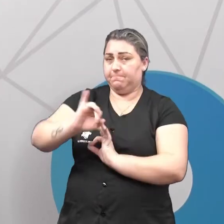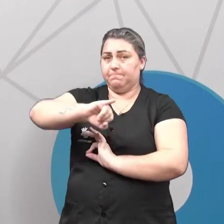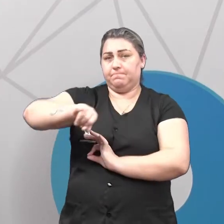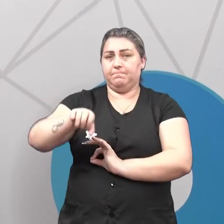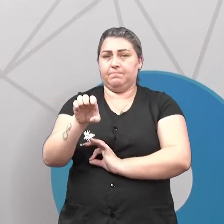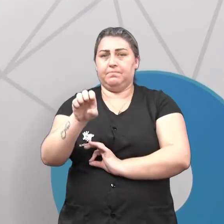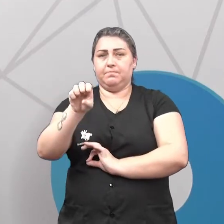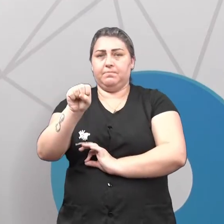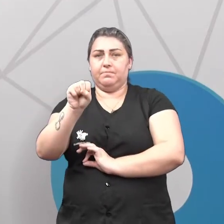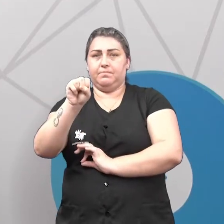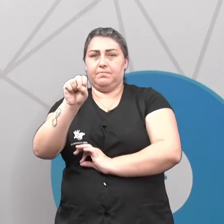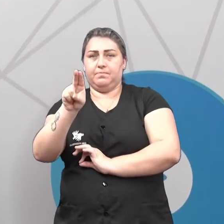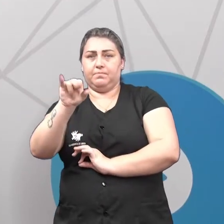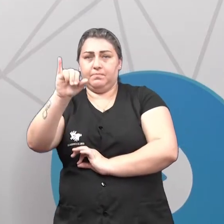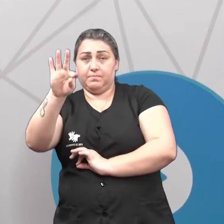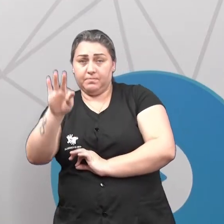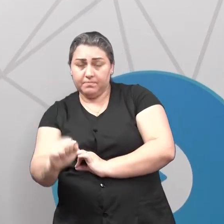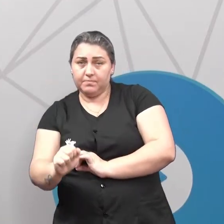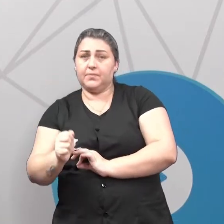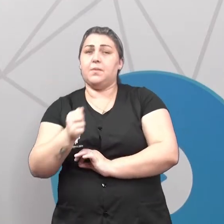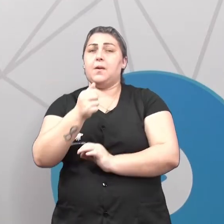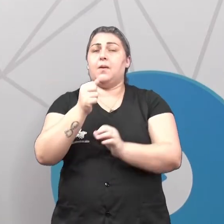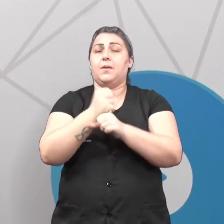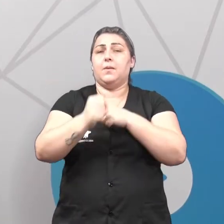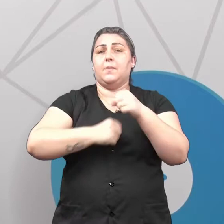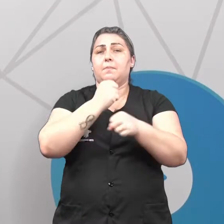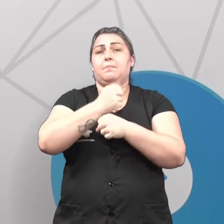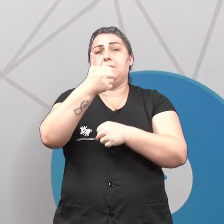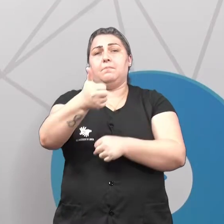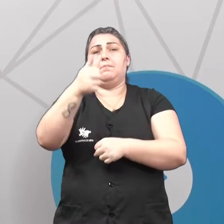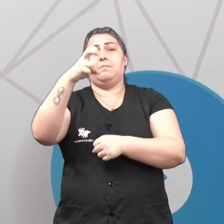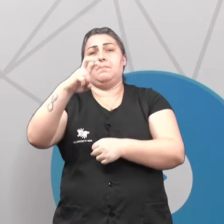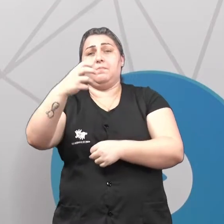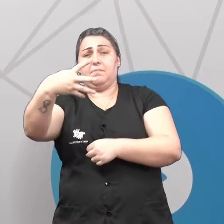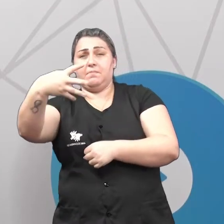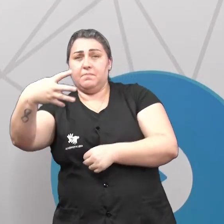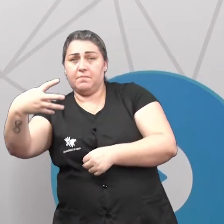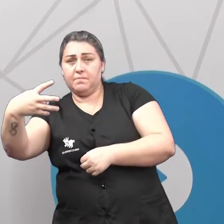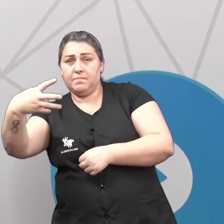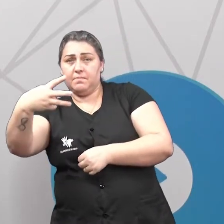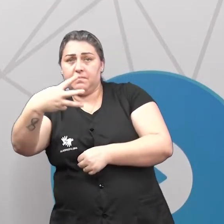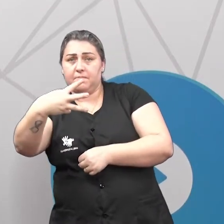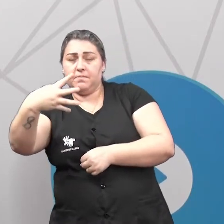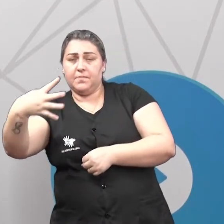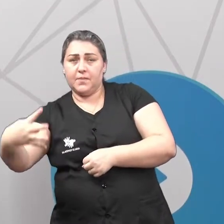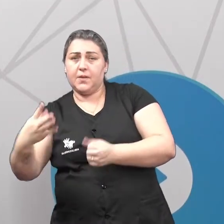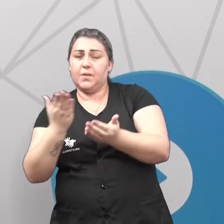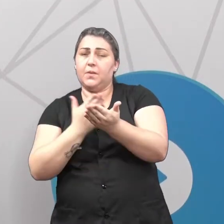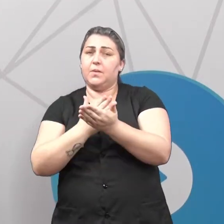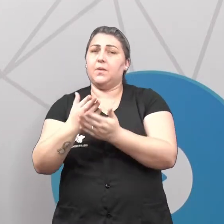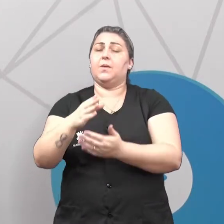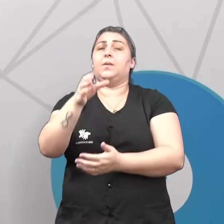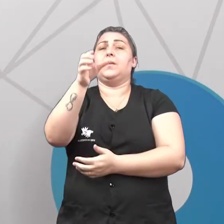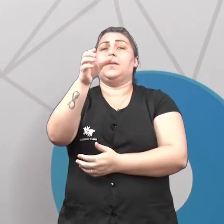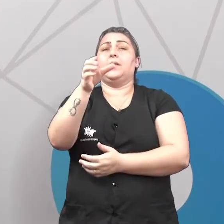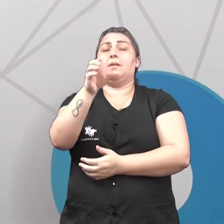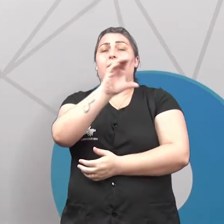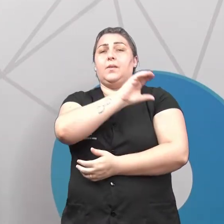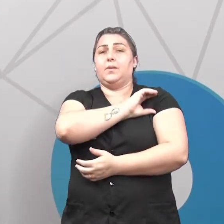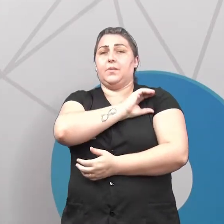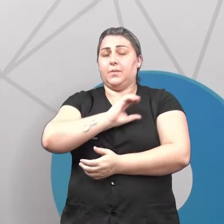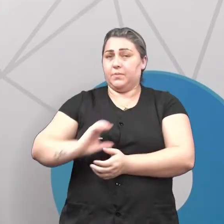né, criada em 1534, eles começam então essa expansão do catolicismo, prevendo o